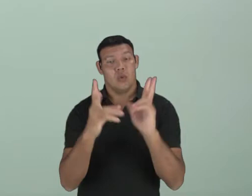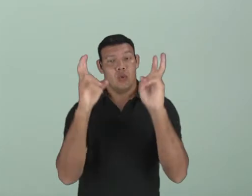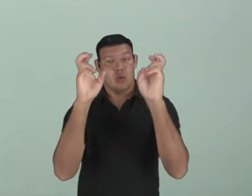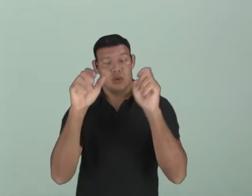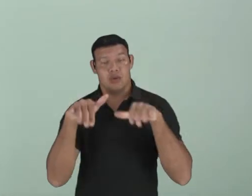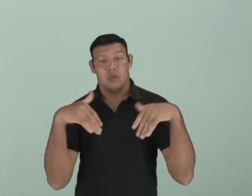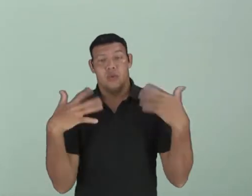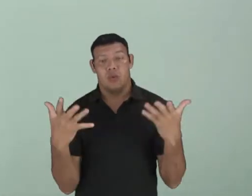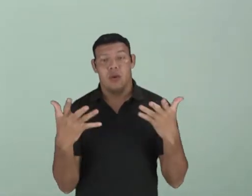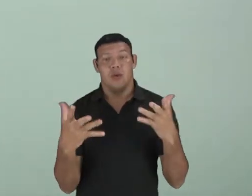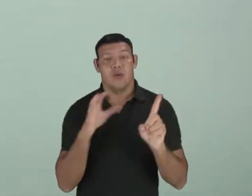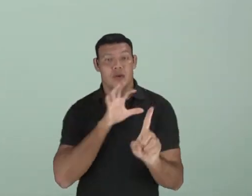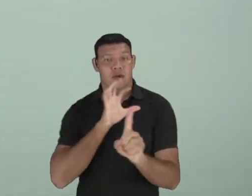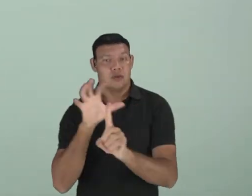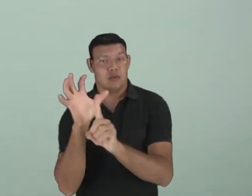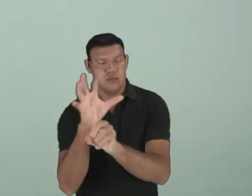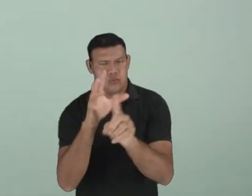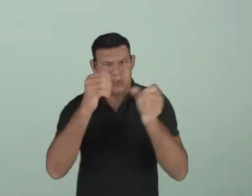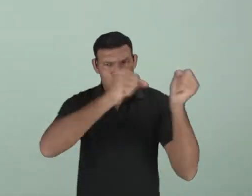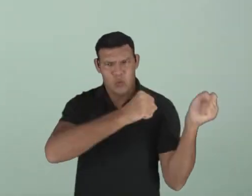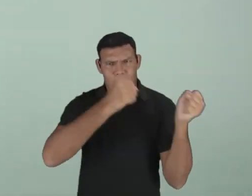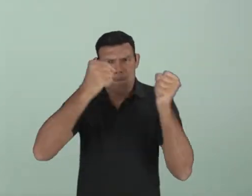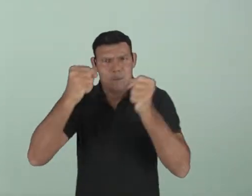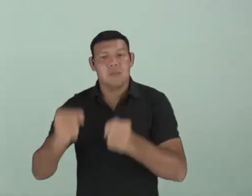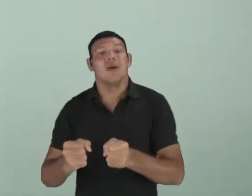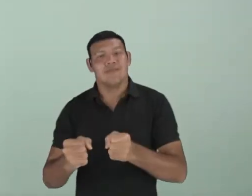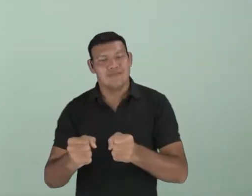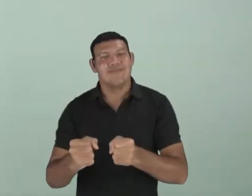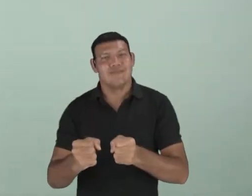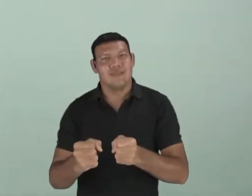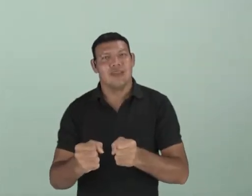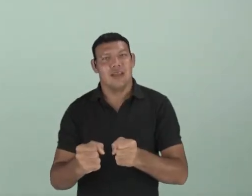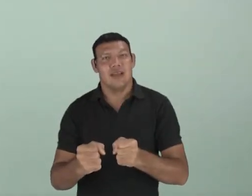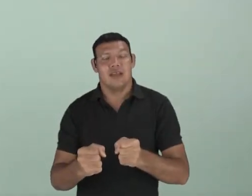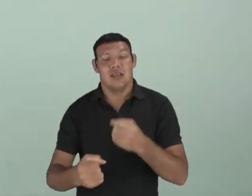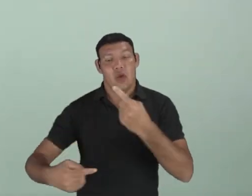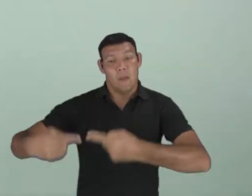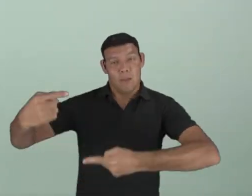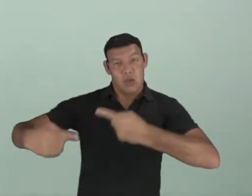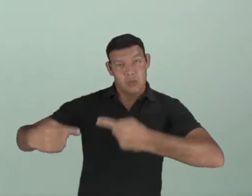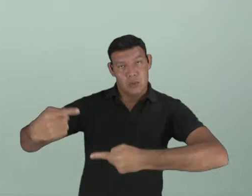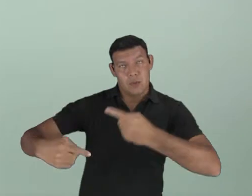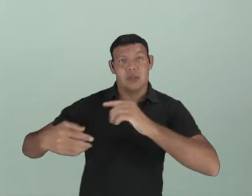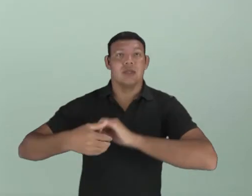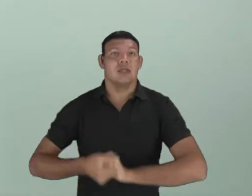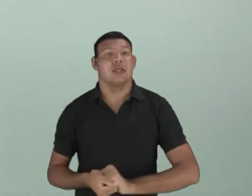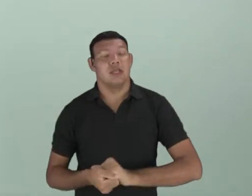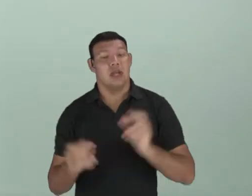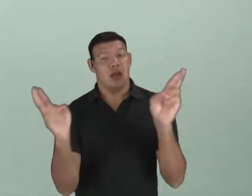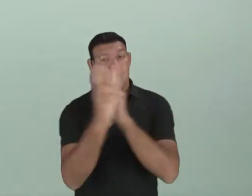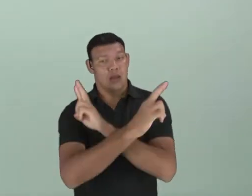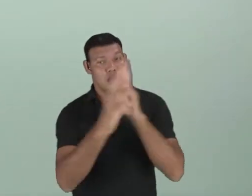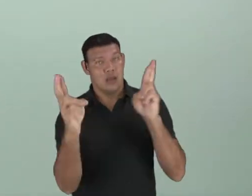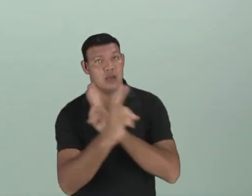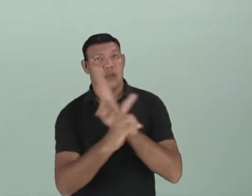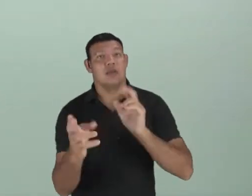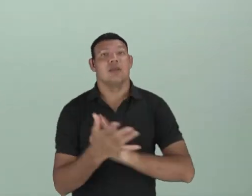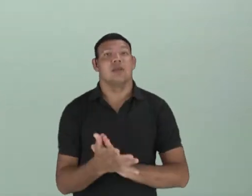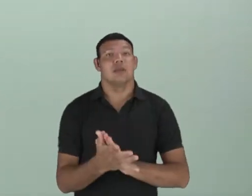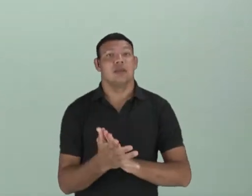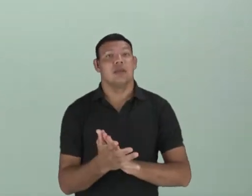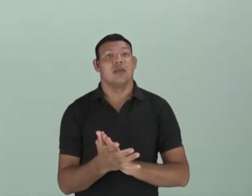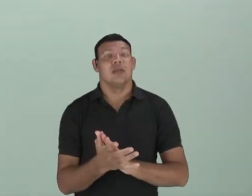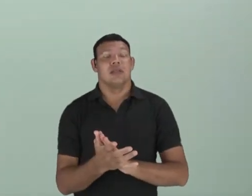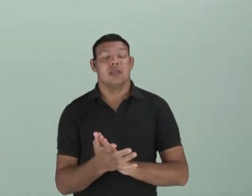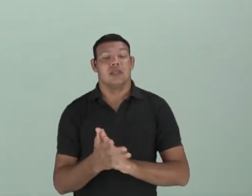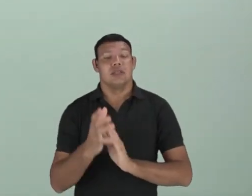corporações e organismos internacionais na vida da população e no ordenamento das relações internacionais de poder e influência